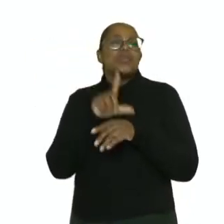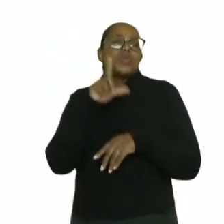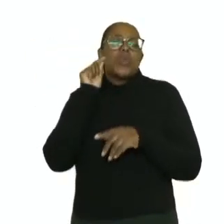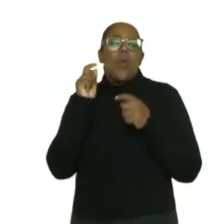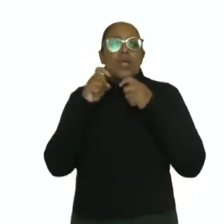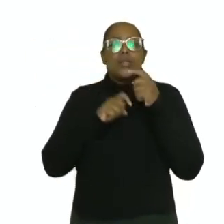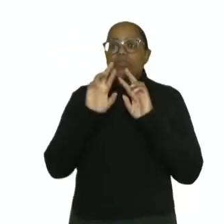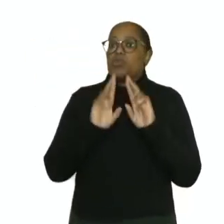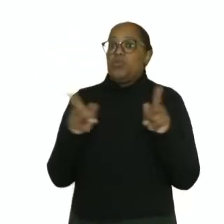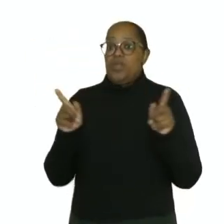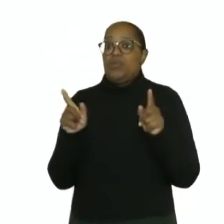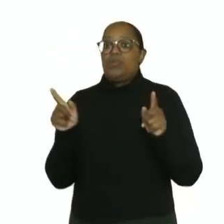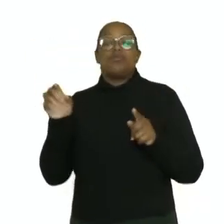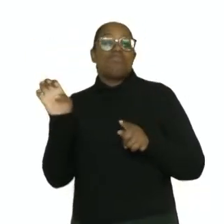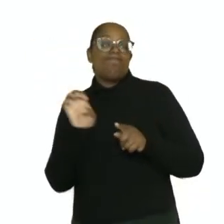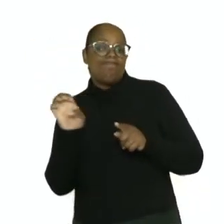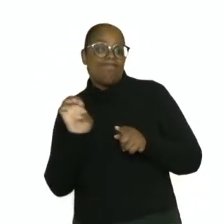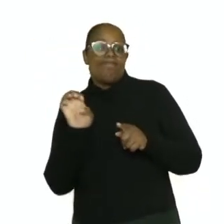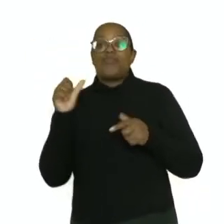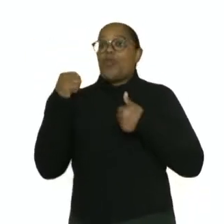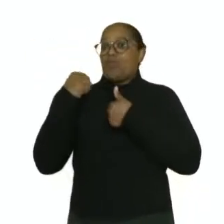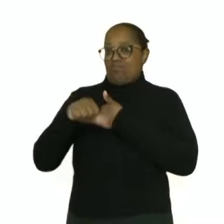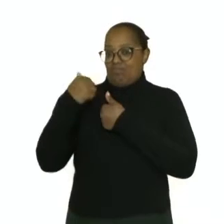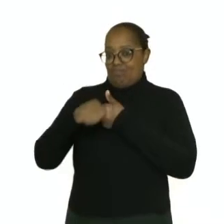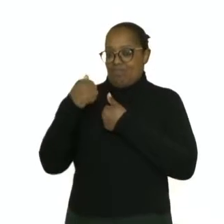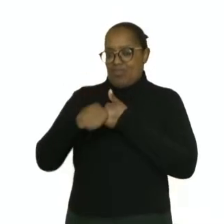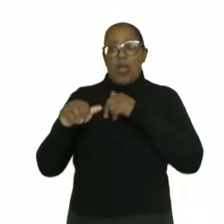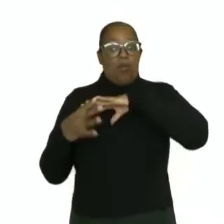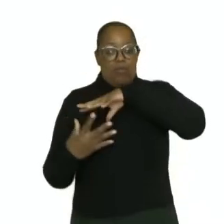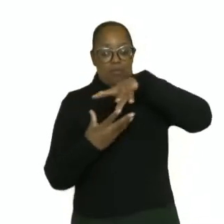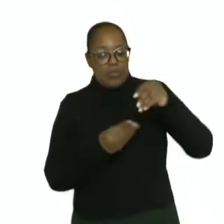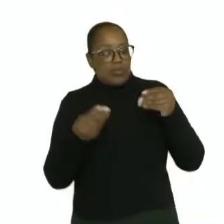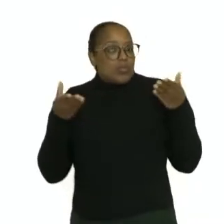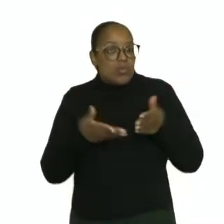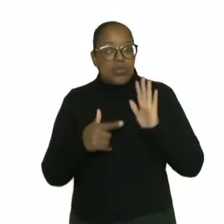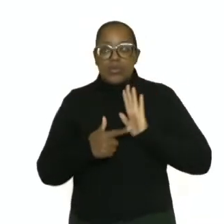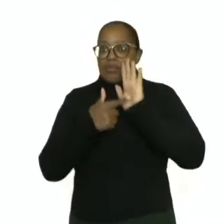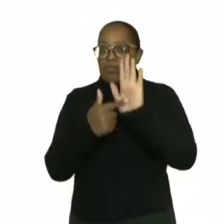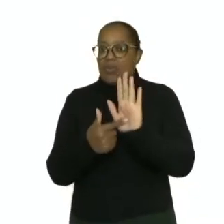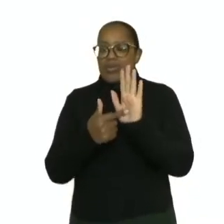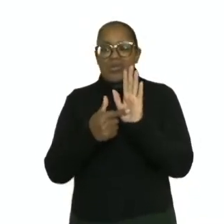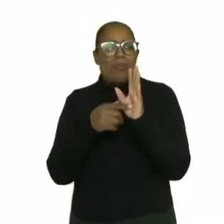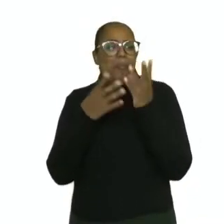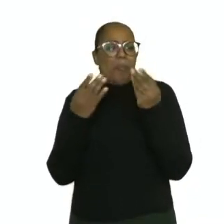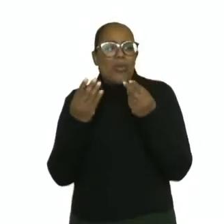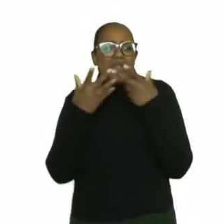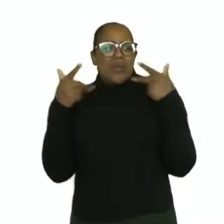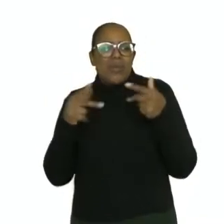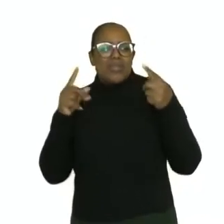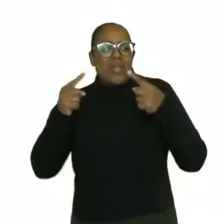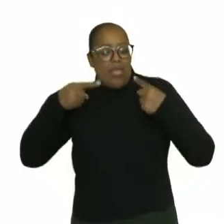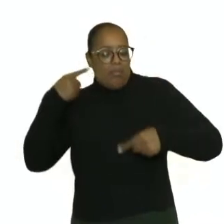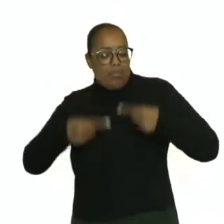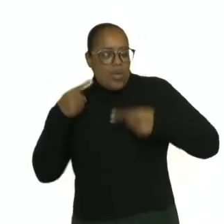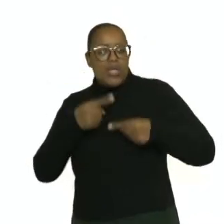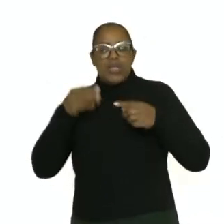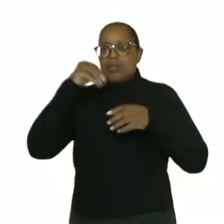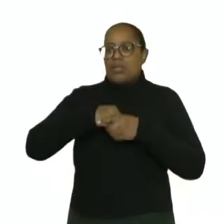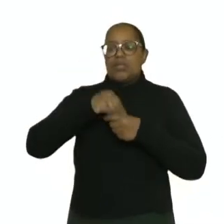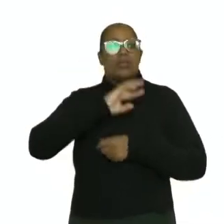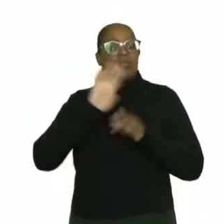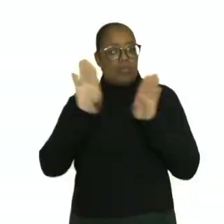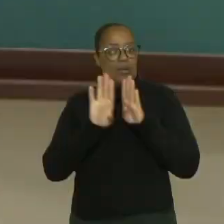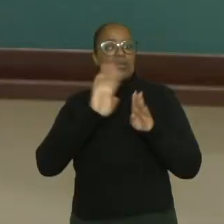mundo hoje nos apresenta um enorme e variado repertório de violências políticas, étnicas, religiosas,